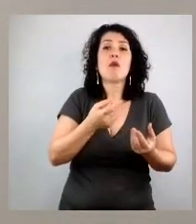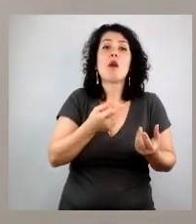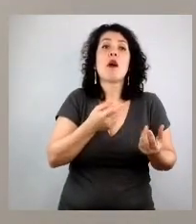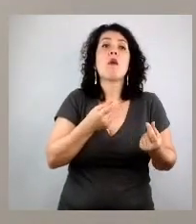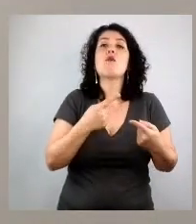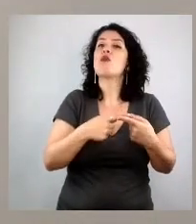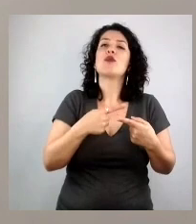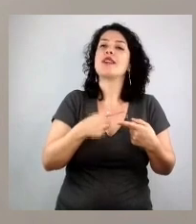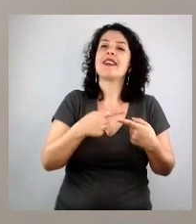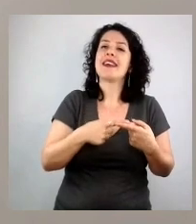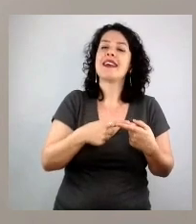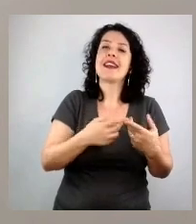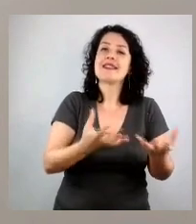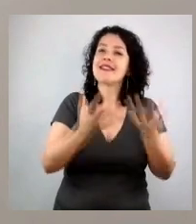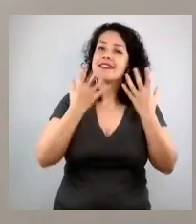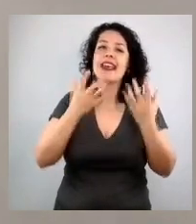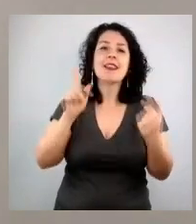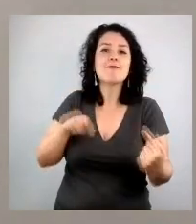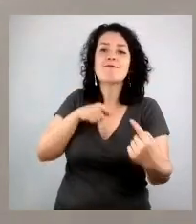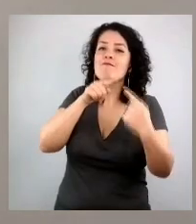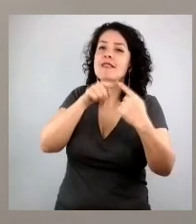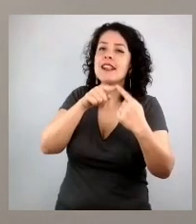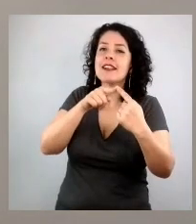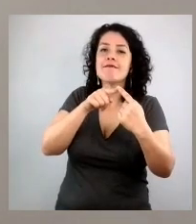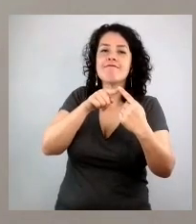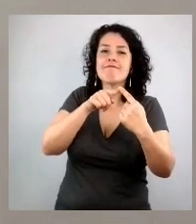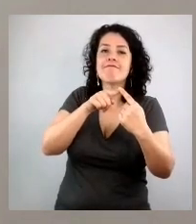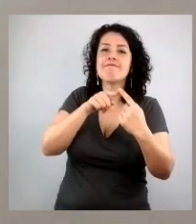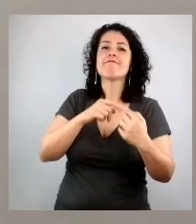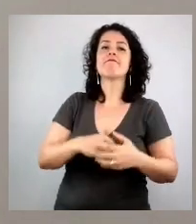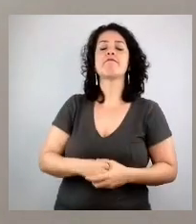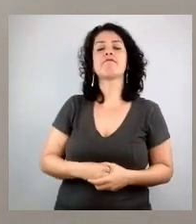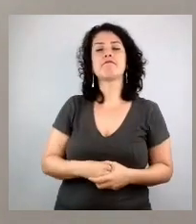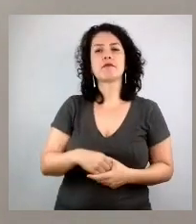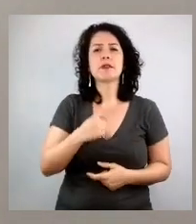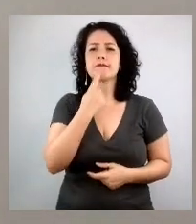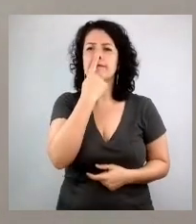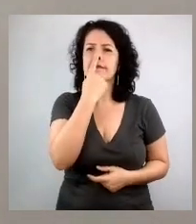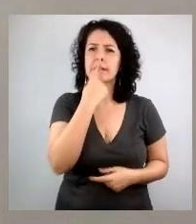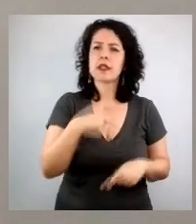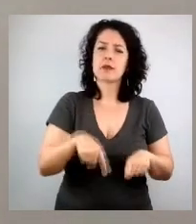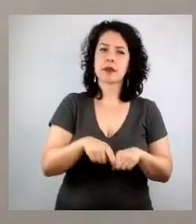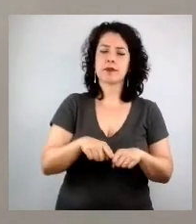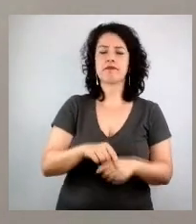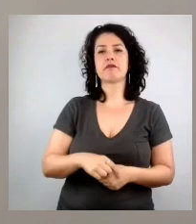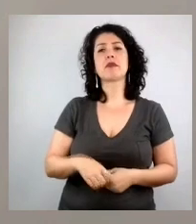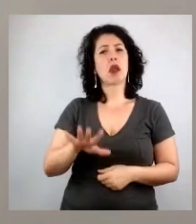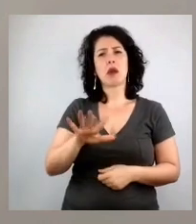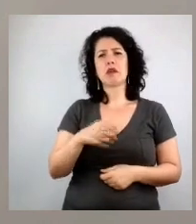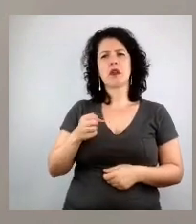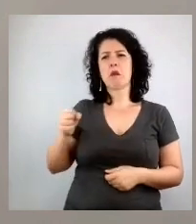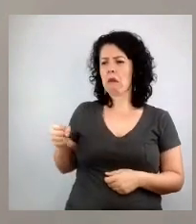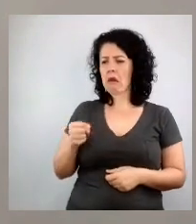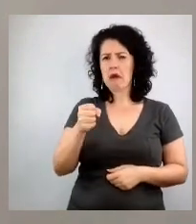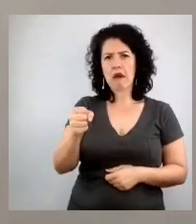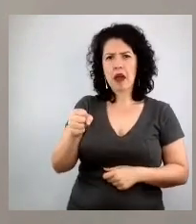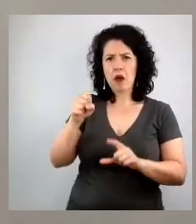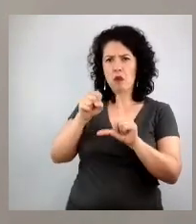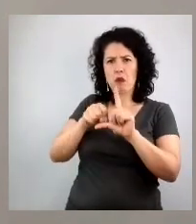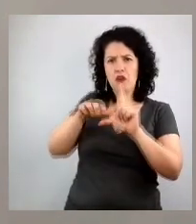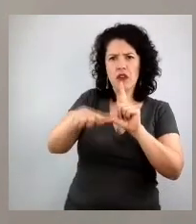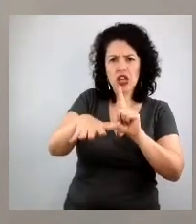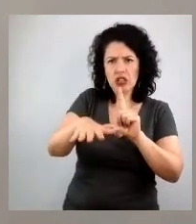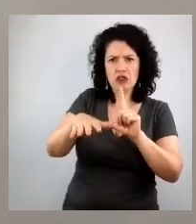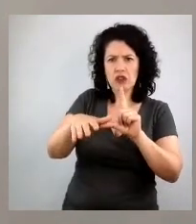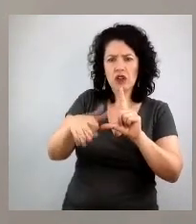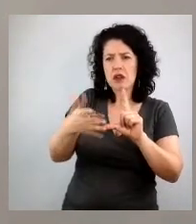Cara, não adianta você colocar um influenciador que não tem nada a ver com o que você está falando. Eu vou